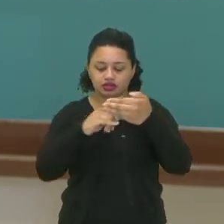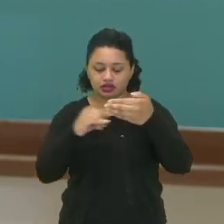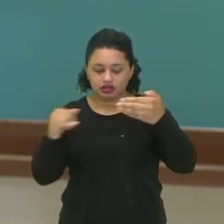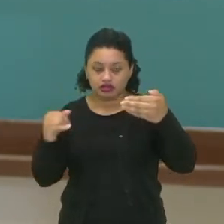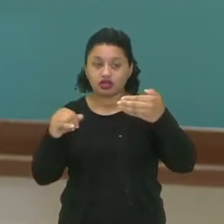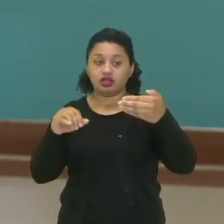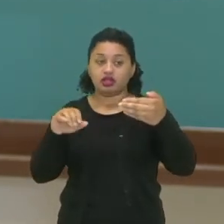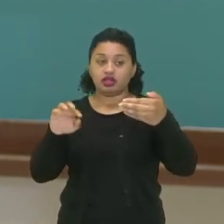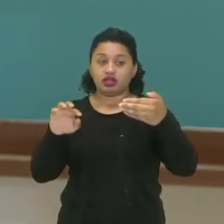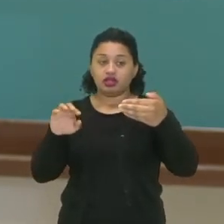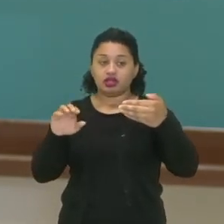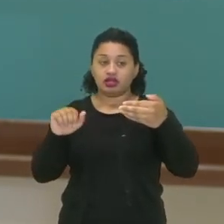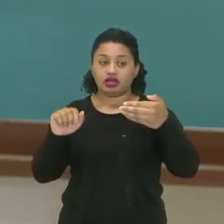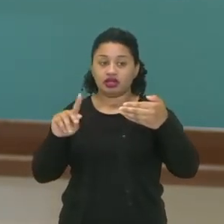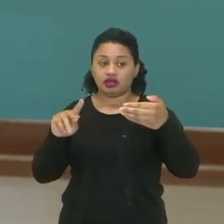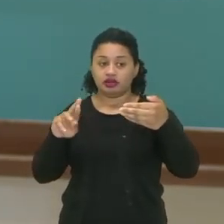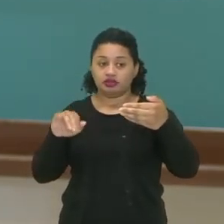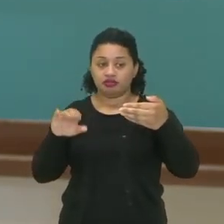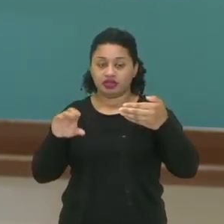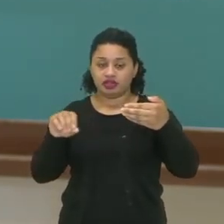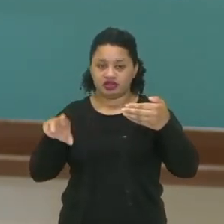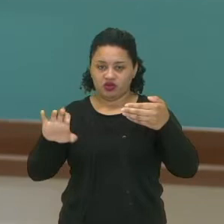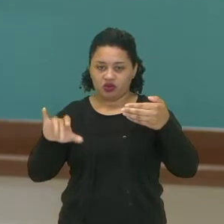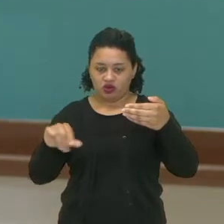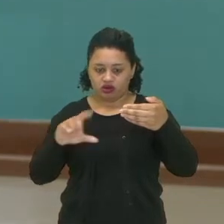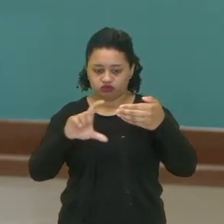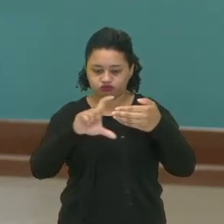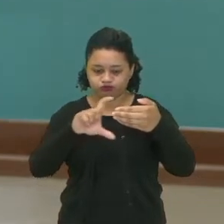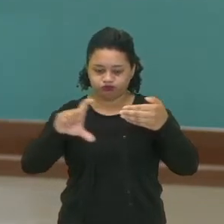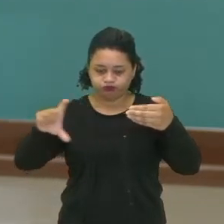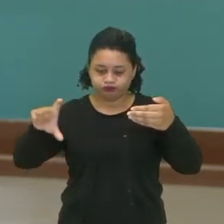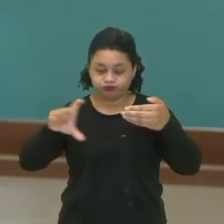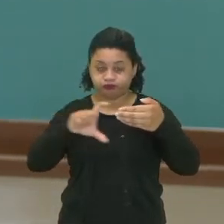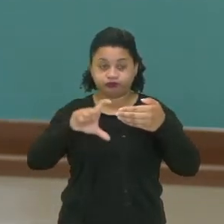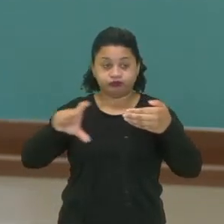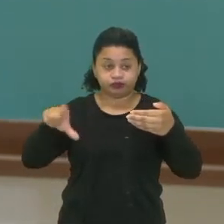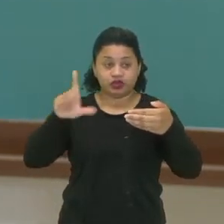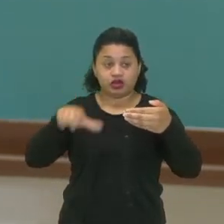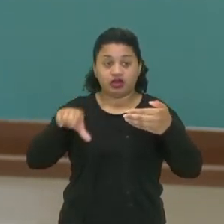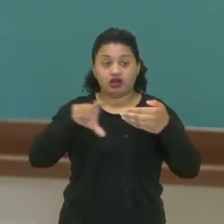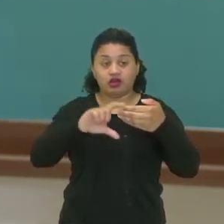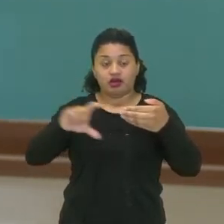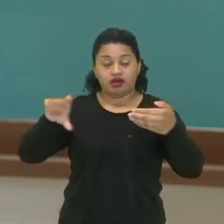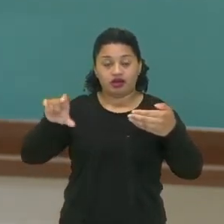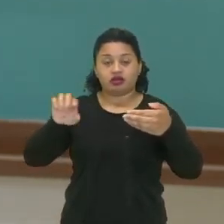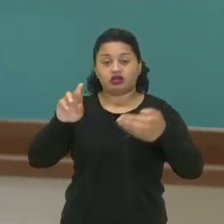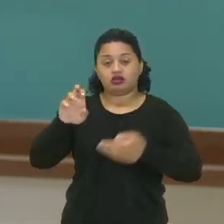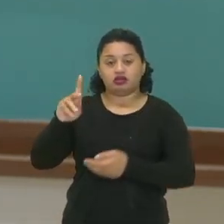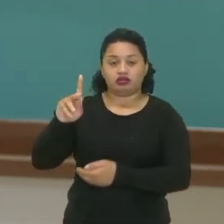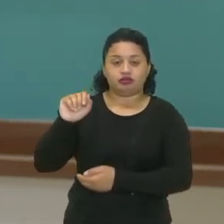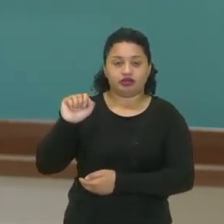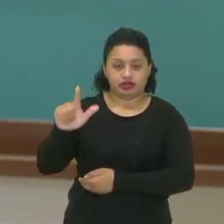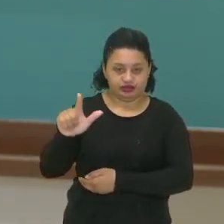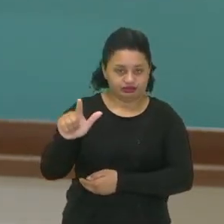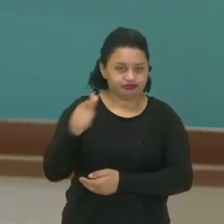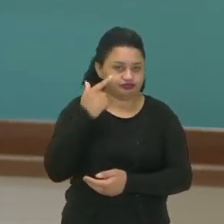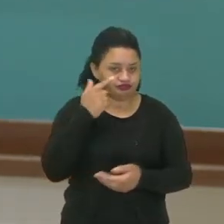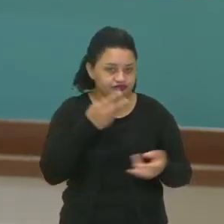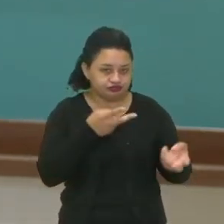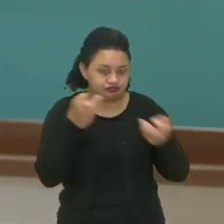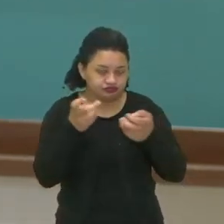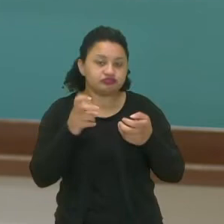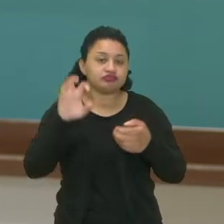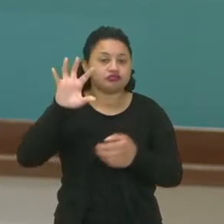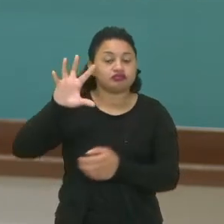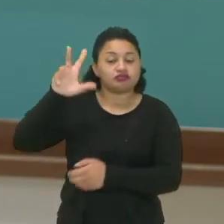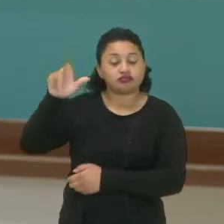Então, entre essa linha e essa linha imaginárias, está então a chamada zona tropical. Então, repare, a África, de um